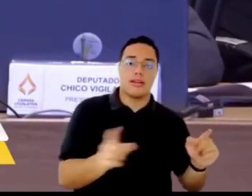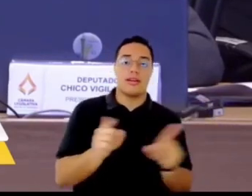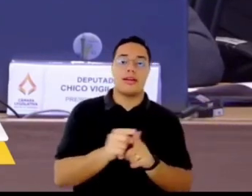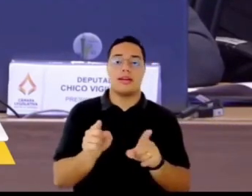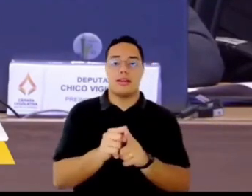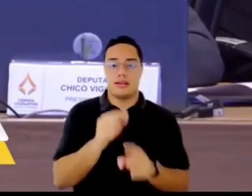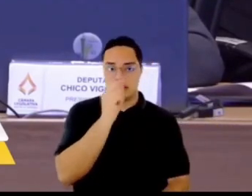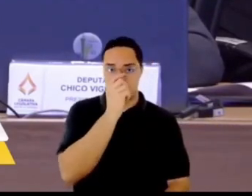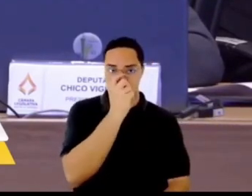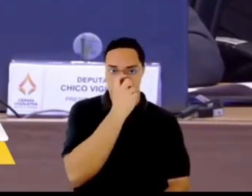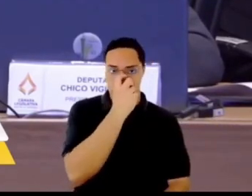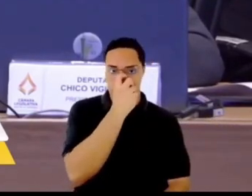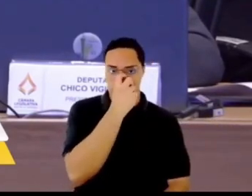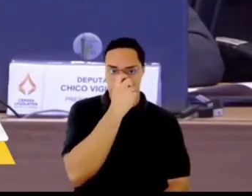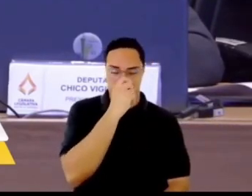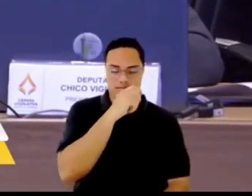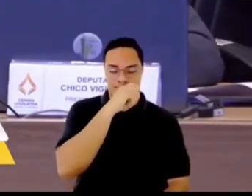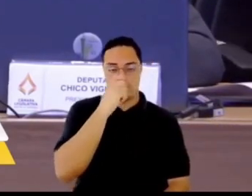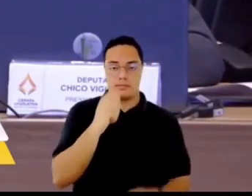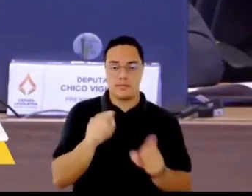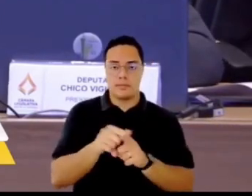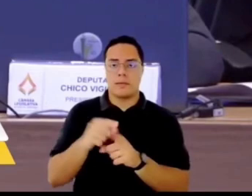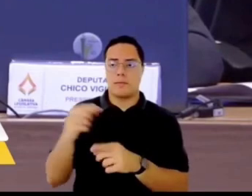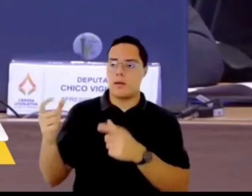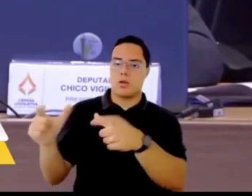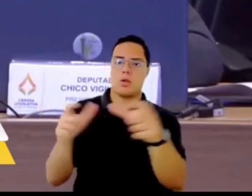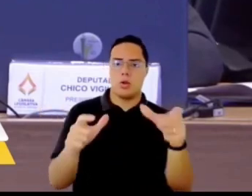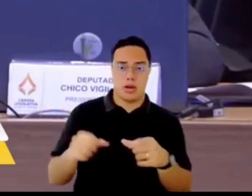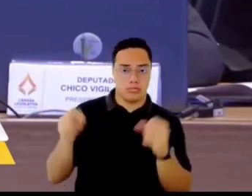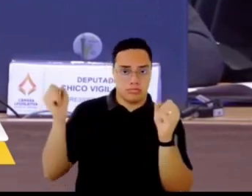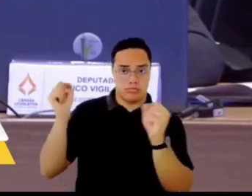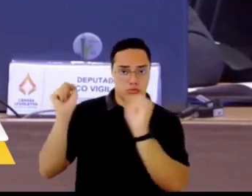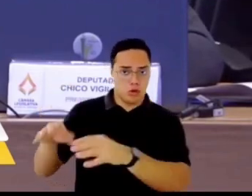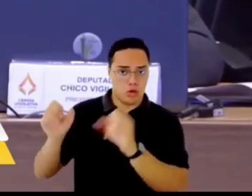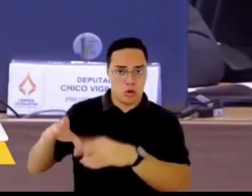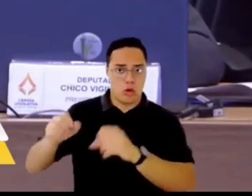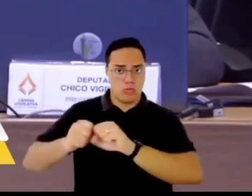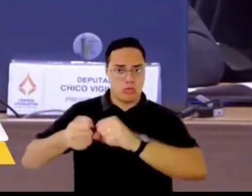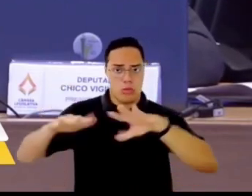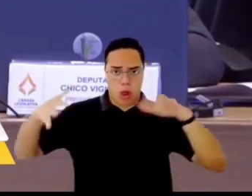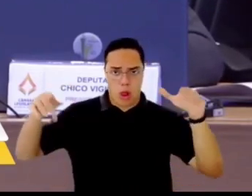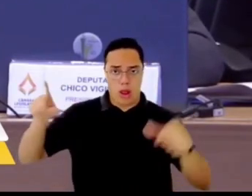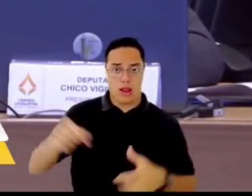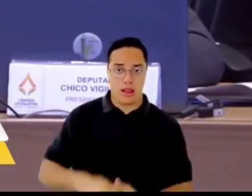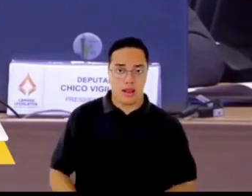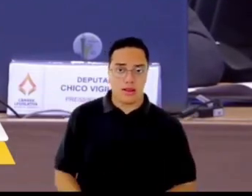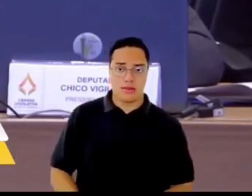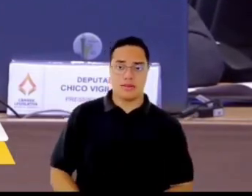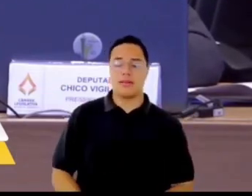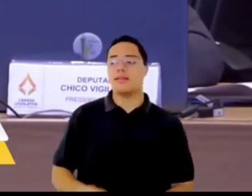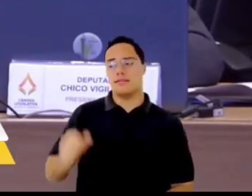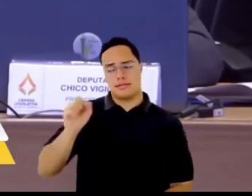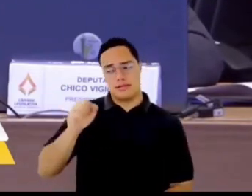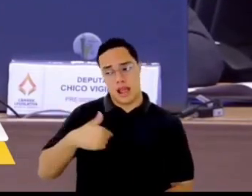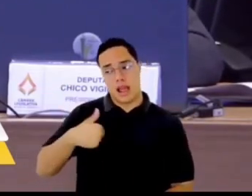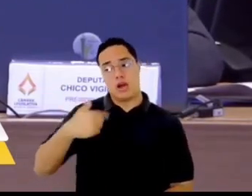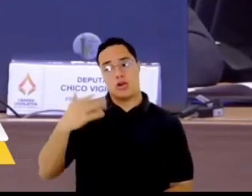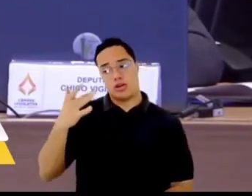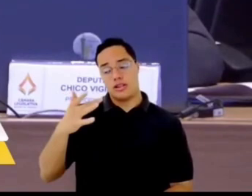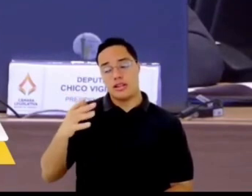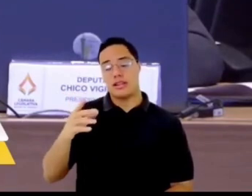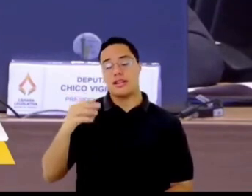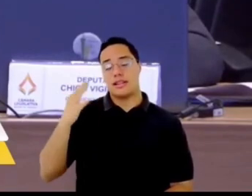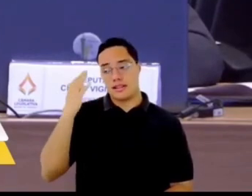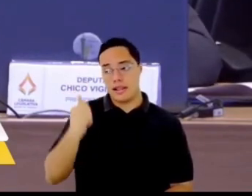Depois que isso foi noticiado pela imprensa, sim. Aí ficou claro na sua cabeça que o senhor estava sendo utilizado para isso. Sim. O senhor hoje tem clareza